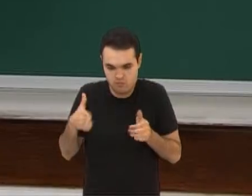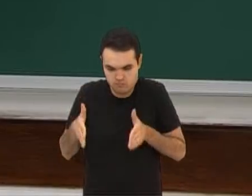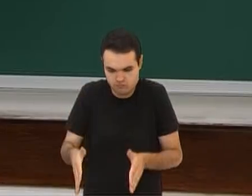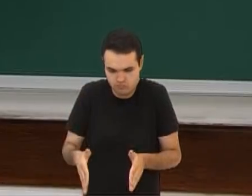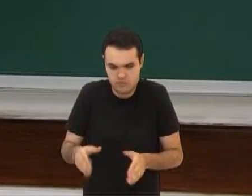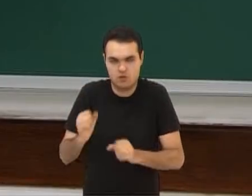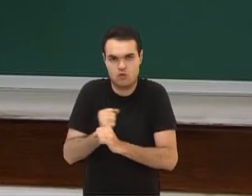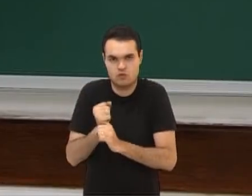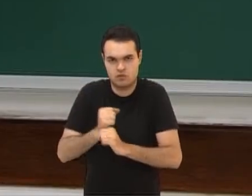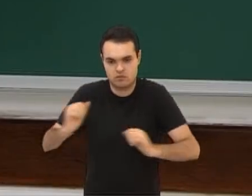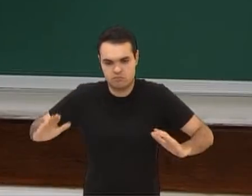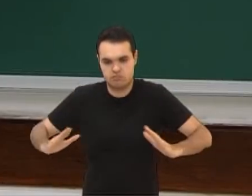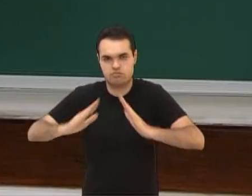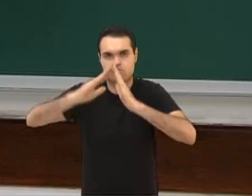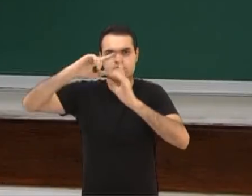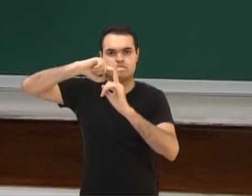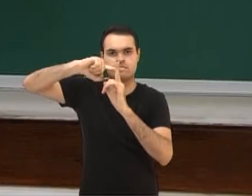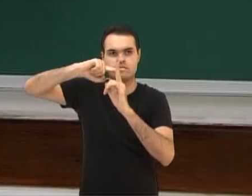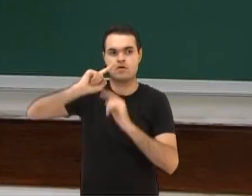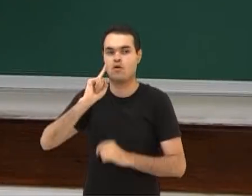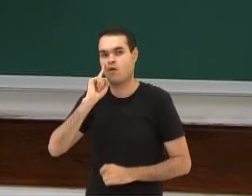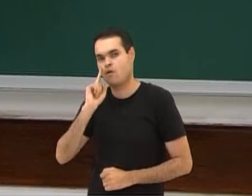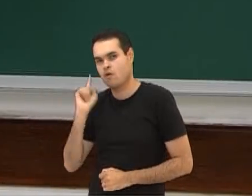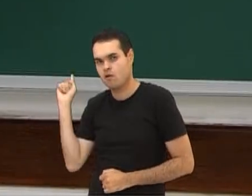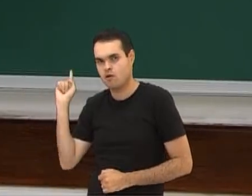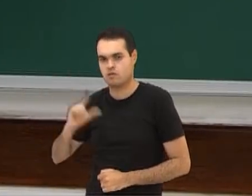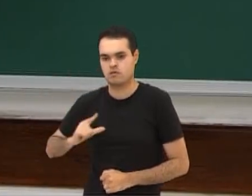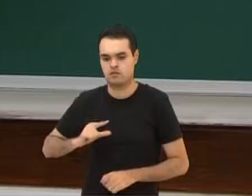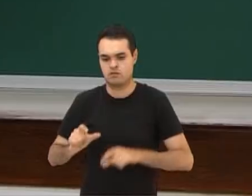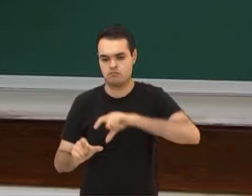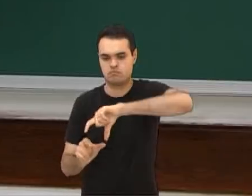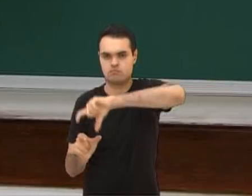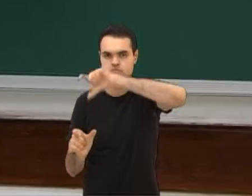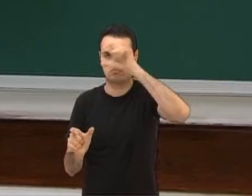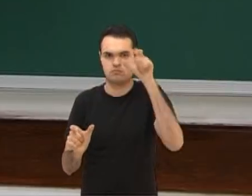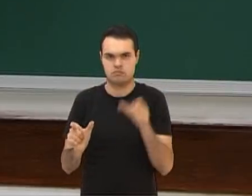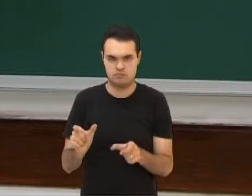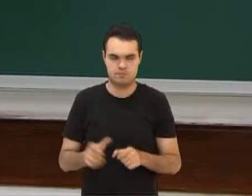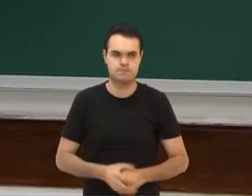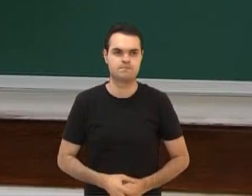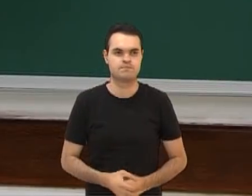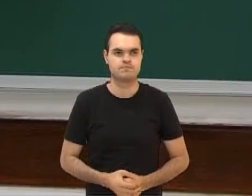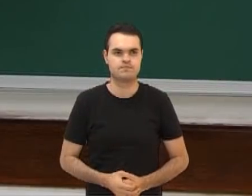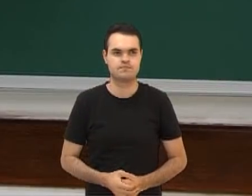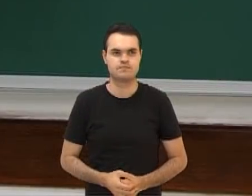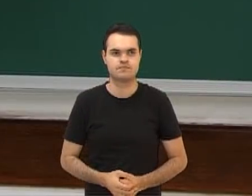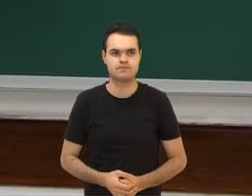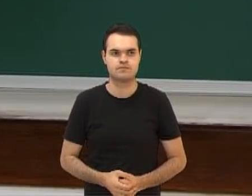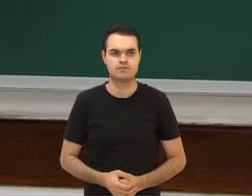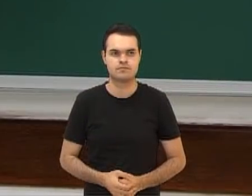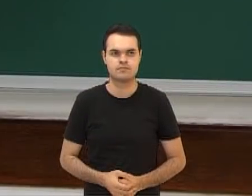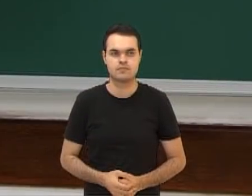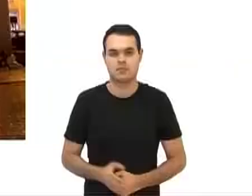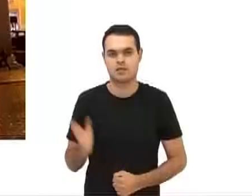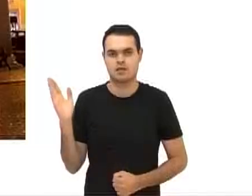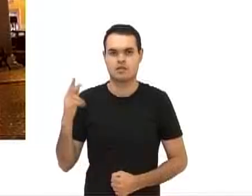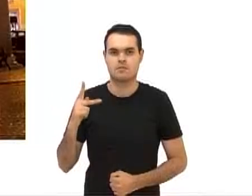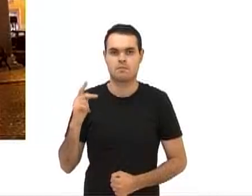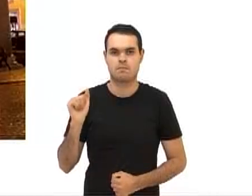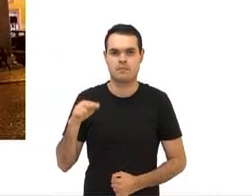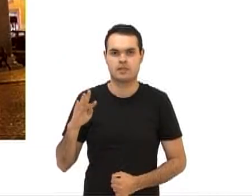ela tem treliça de madeira, mas olha os arcos, tá? É proposital. A gente